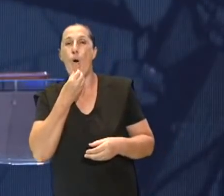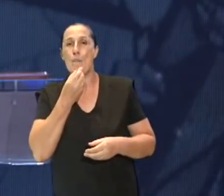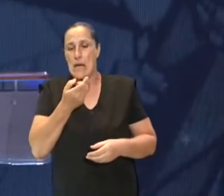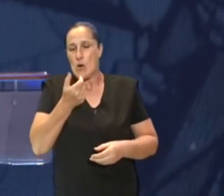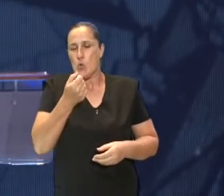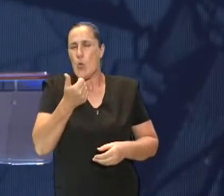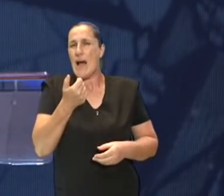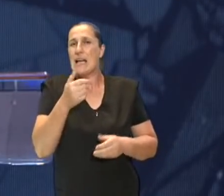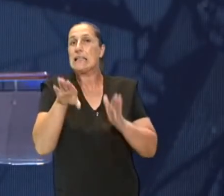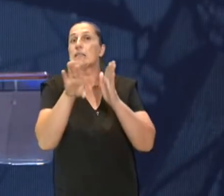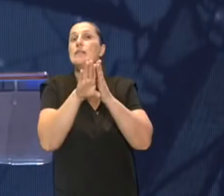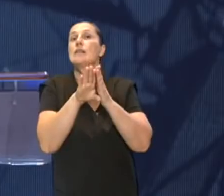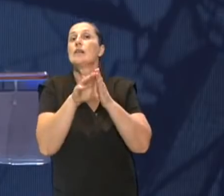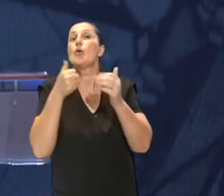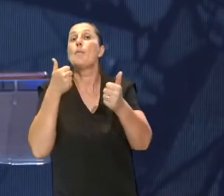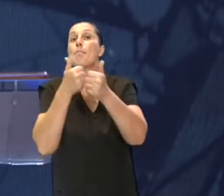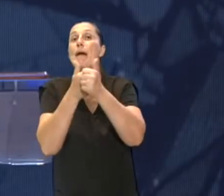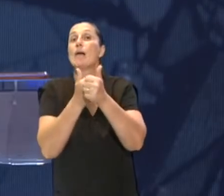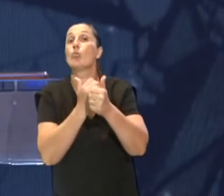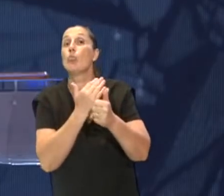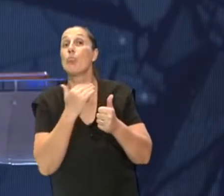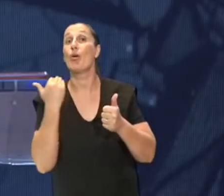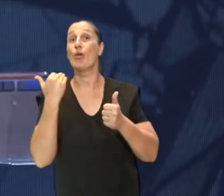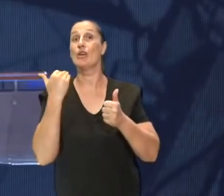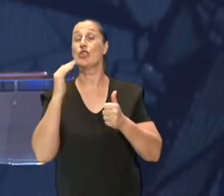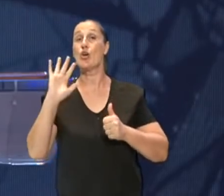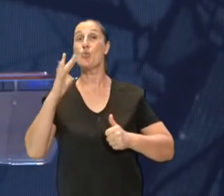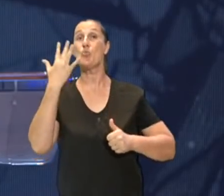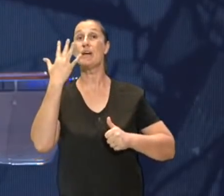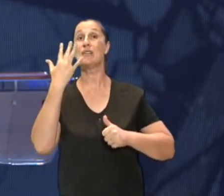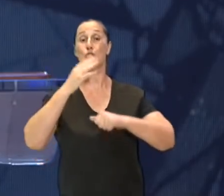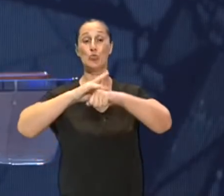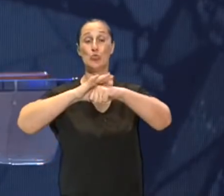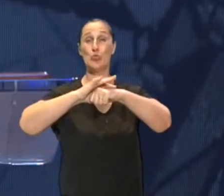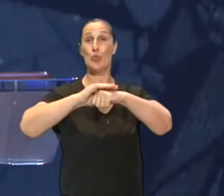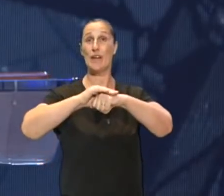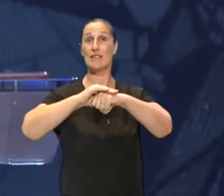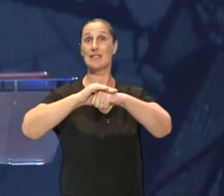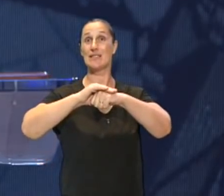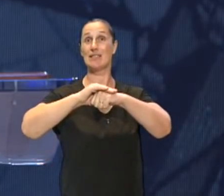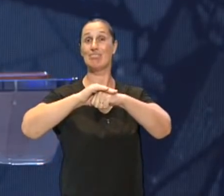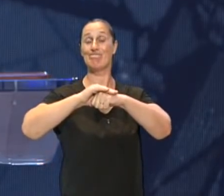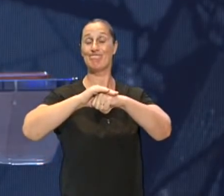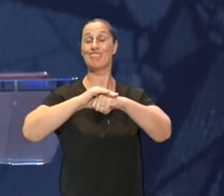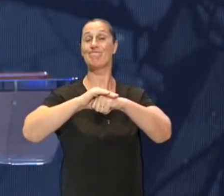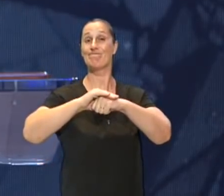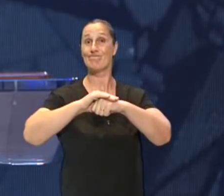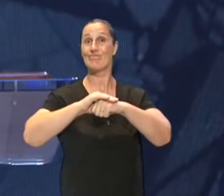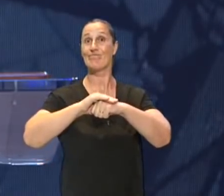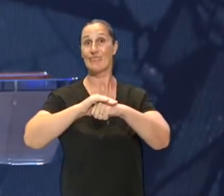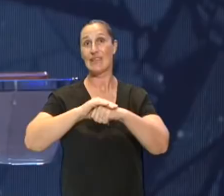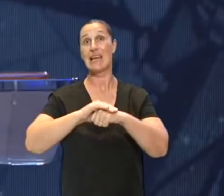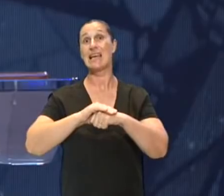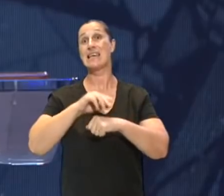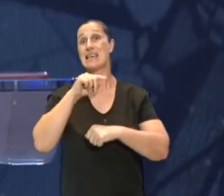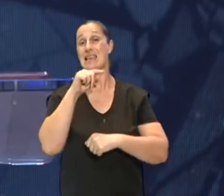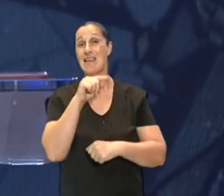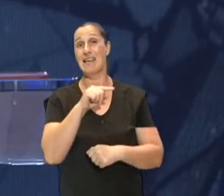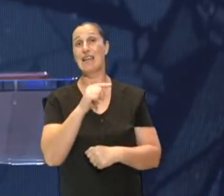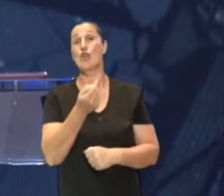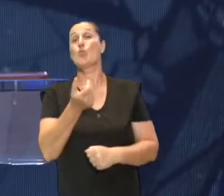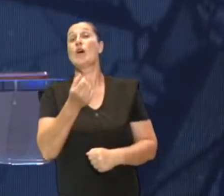vida. Quando uma enfermidade vem sobre ele e ele tem uma sentença de